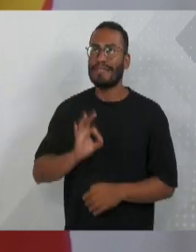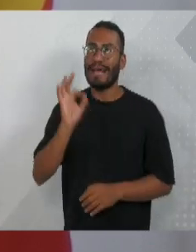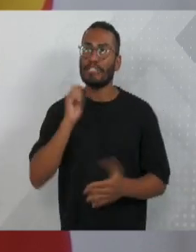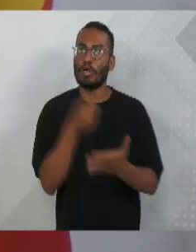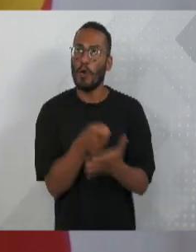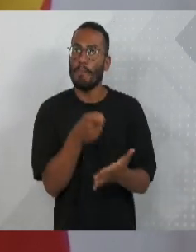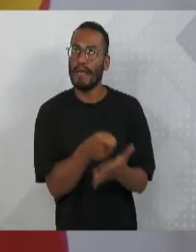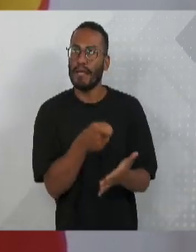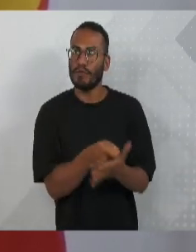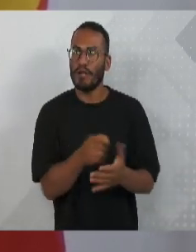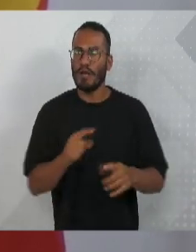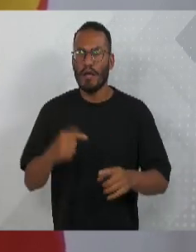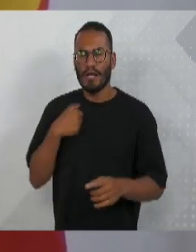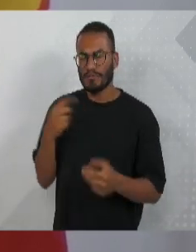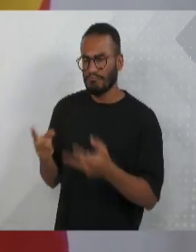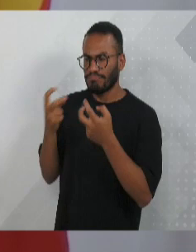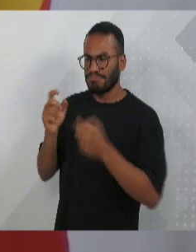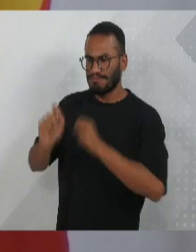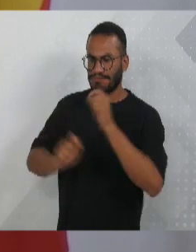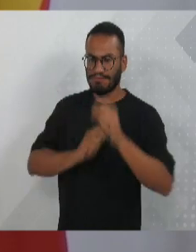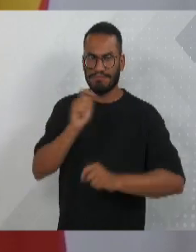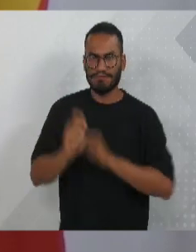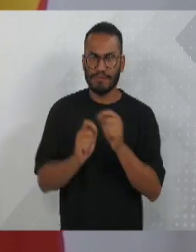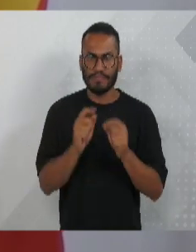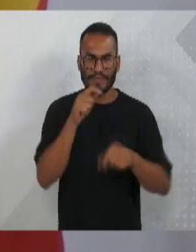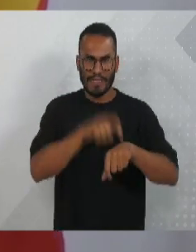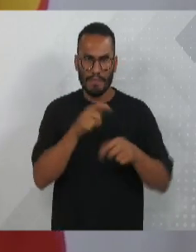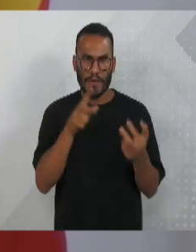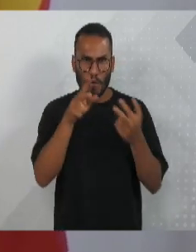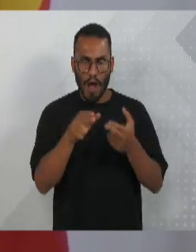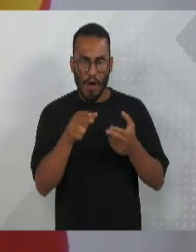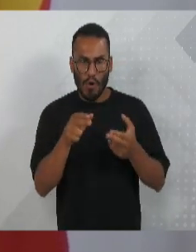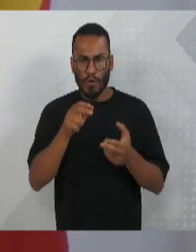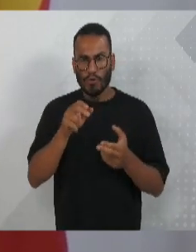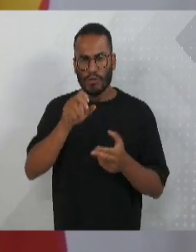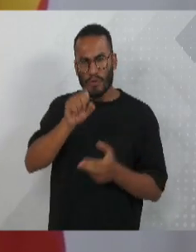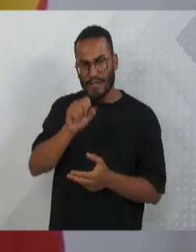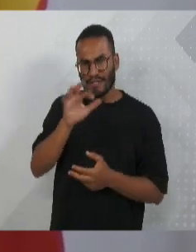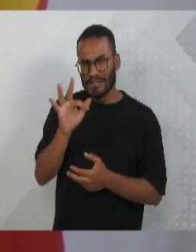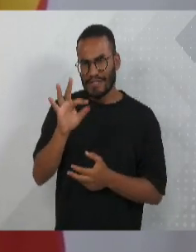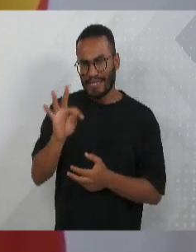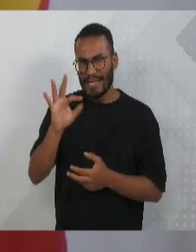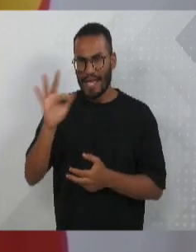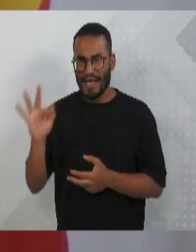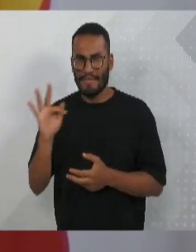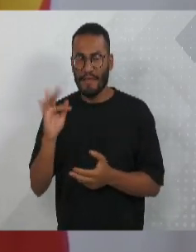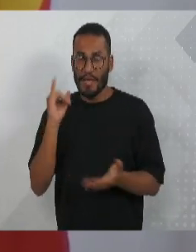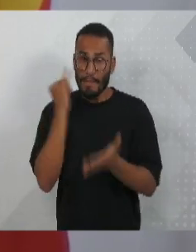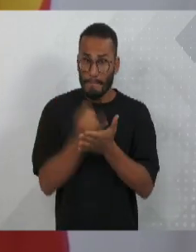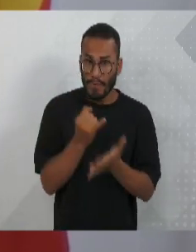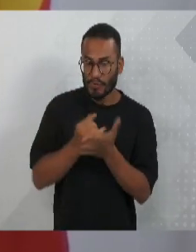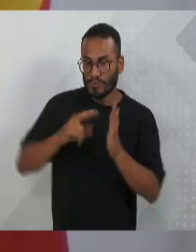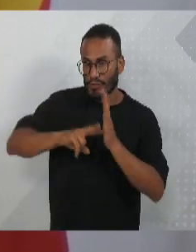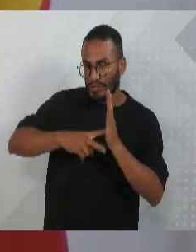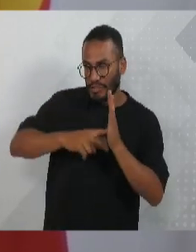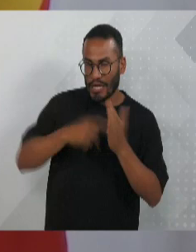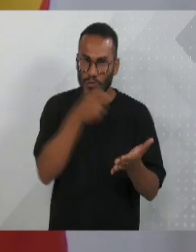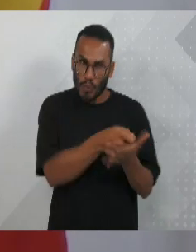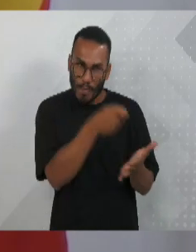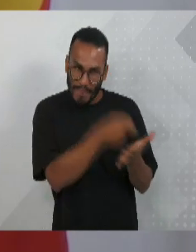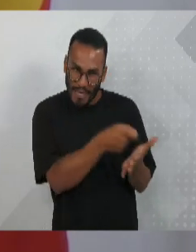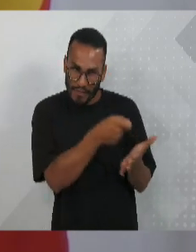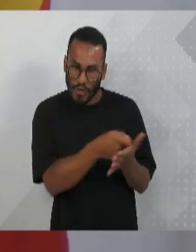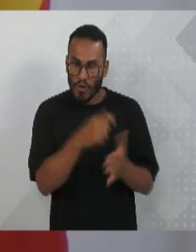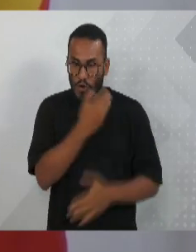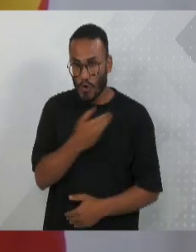obrigatória. Aí nós vemos aqui, ó, ao mesmo tempo que o Supremo autoriza a volta do imposto sindical obrigatório,